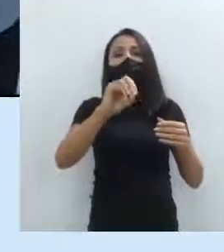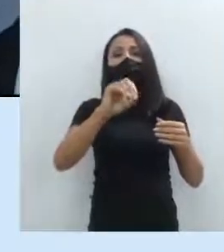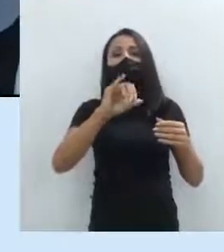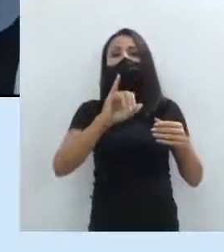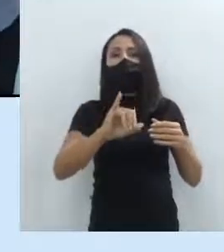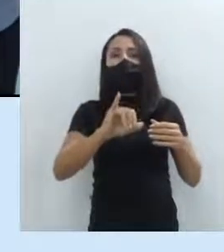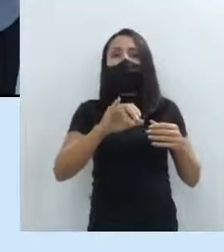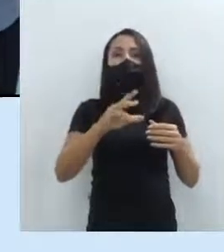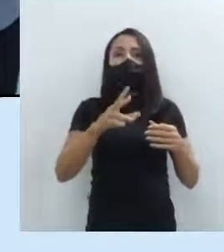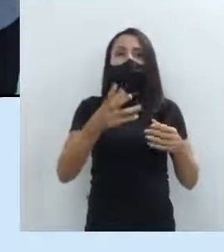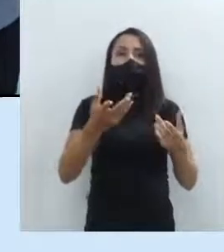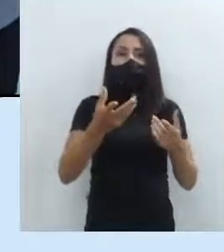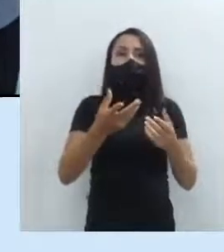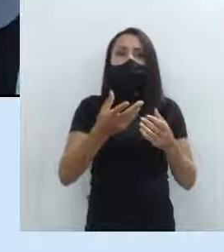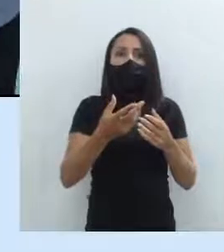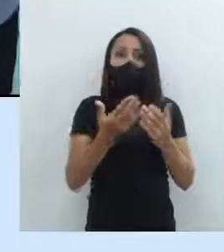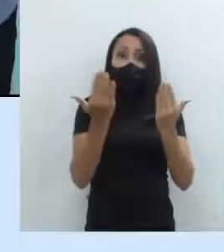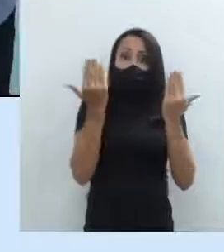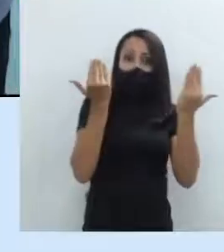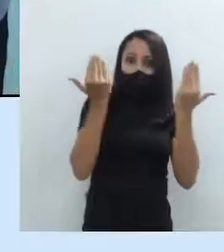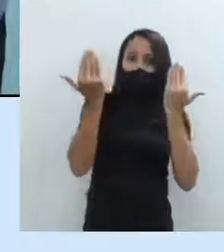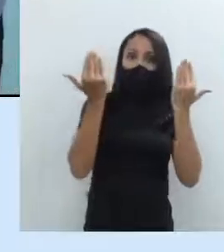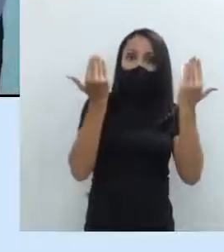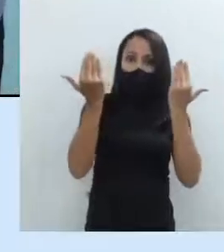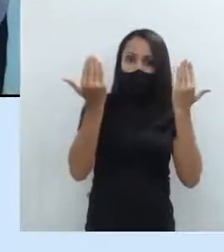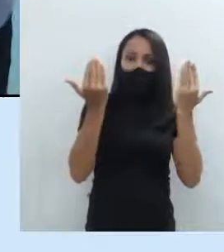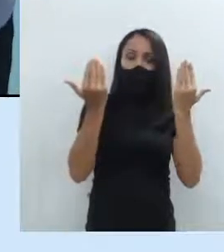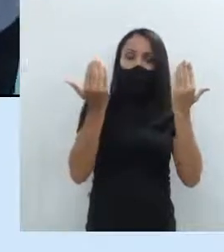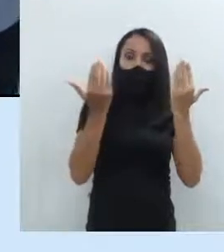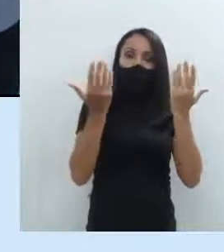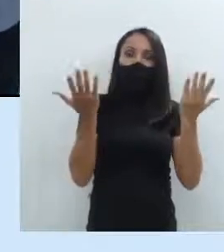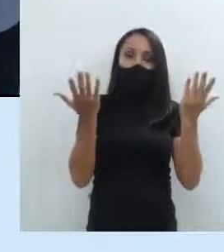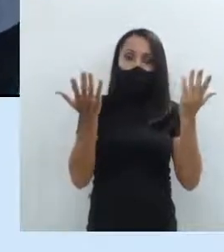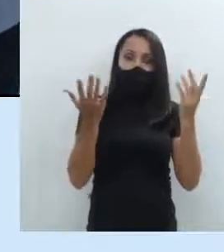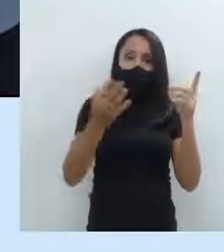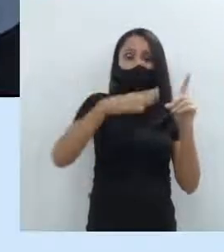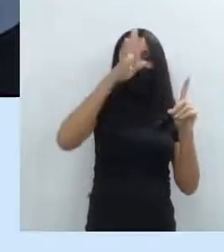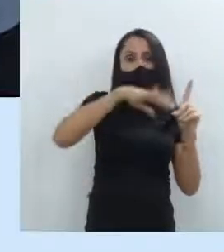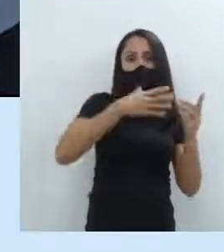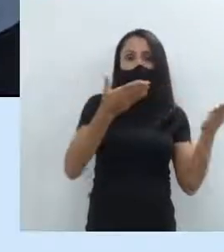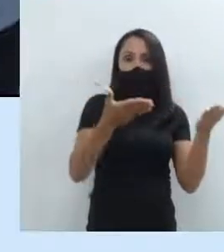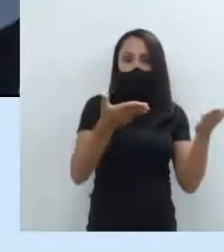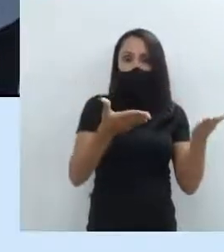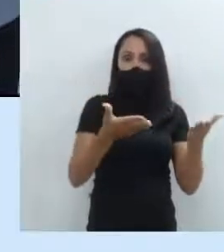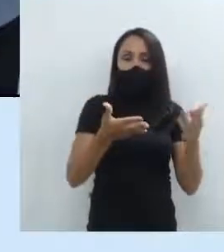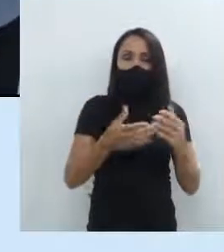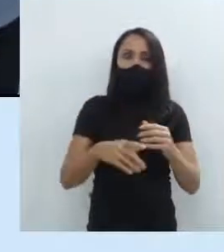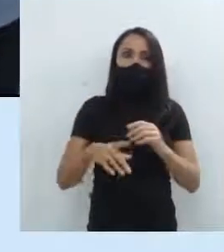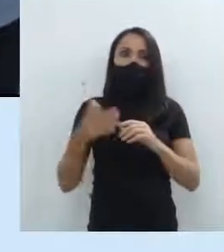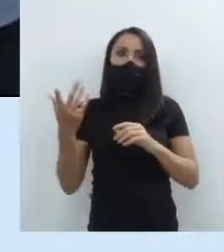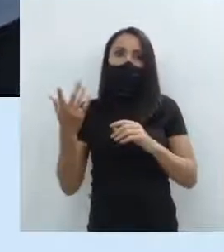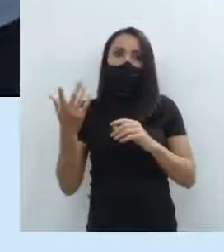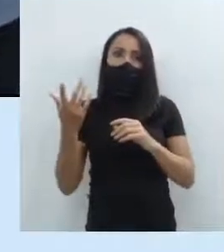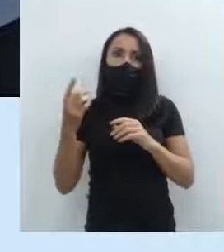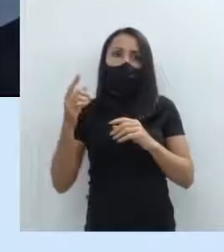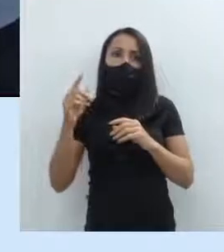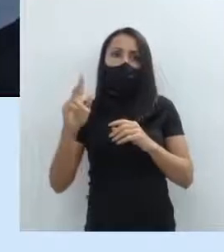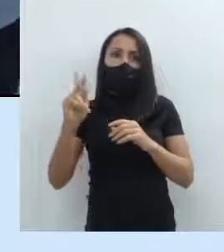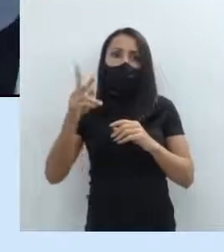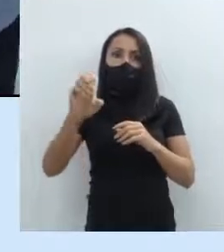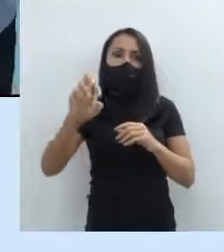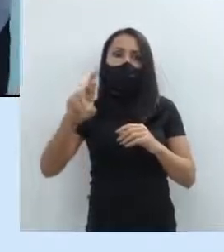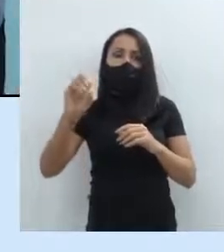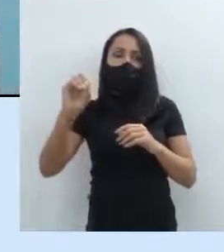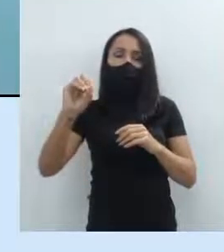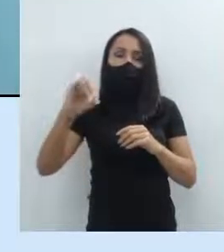ver com o mito moderno hoje, tem a ver com a jornada do herói, preste atenção aí nesse slide que vocês vão ver